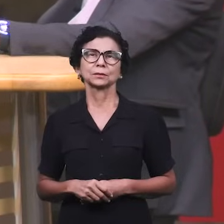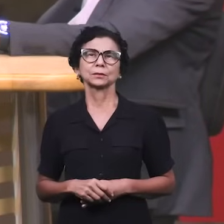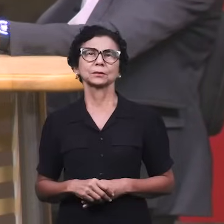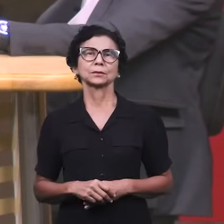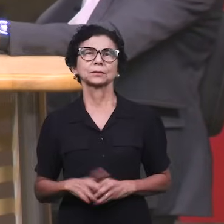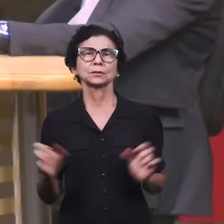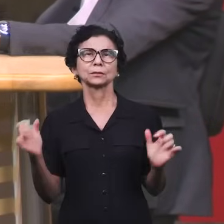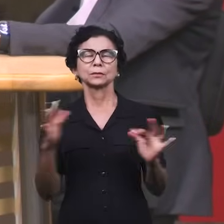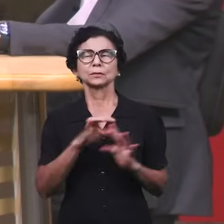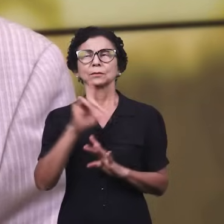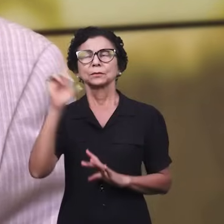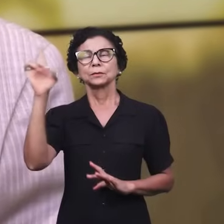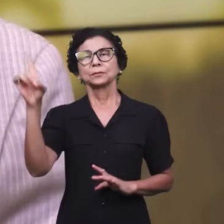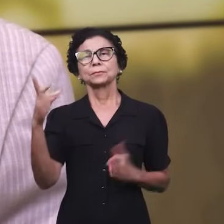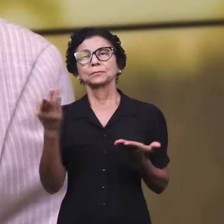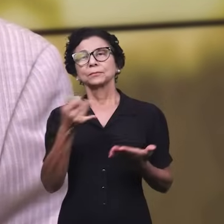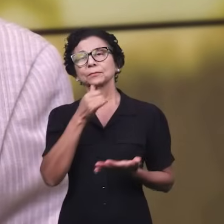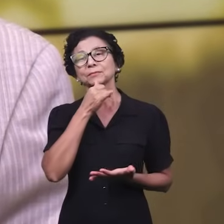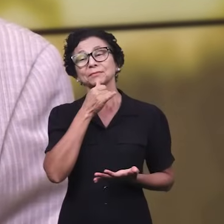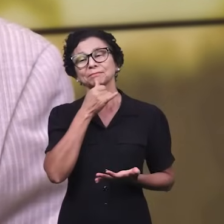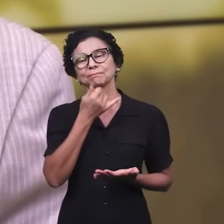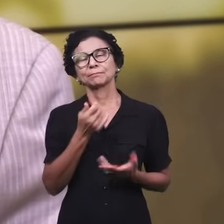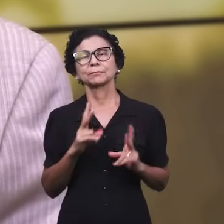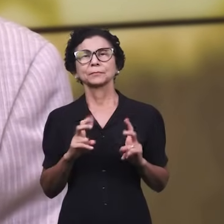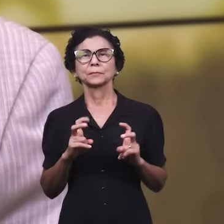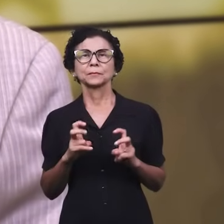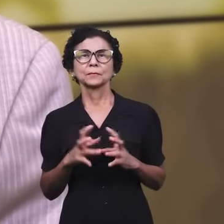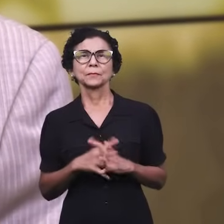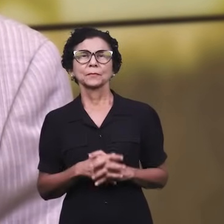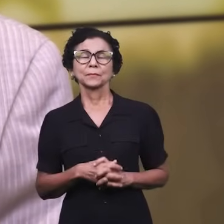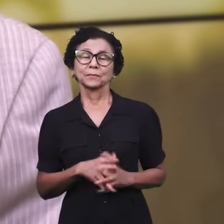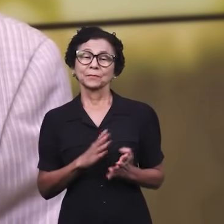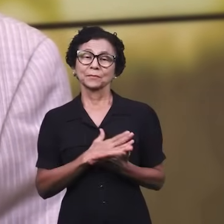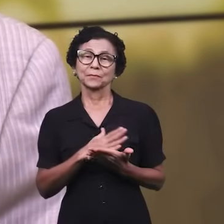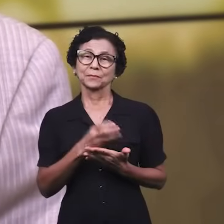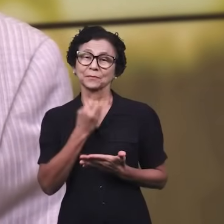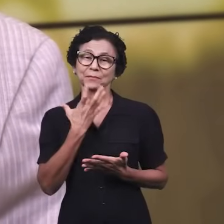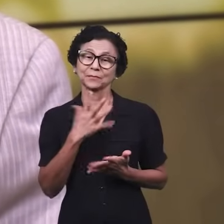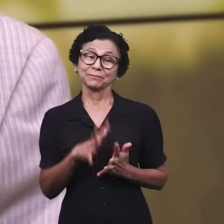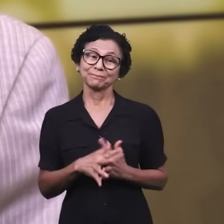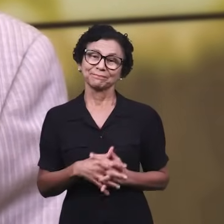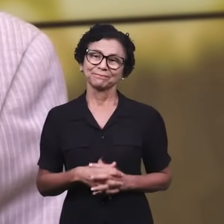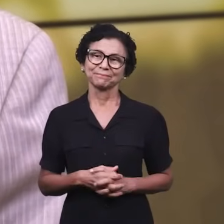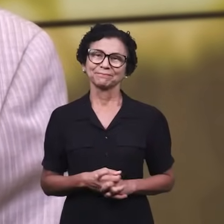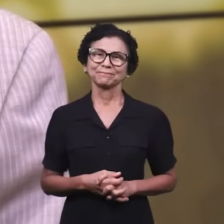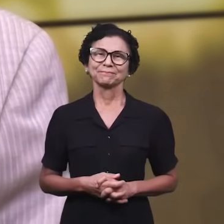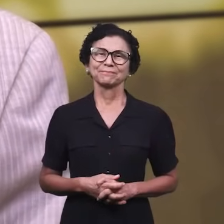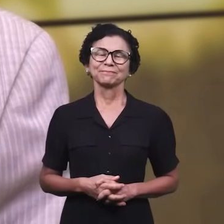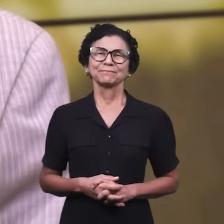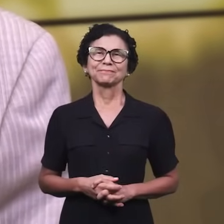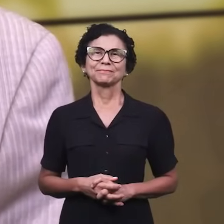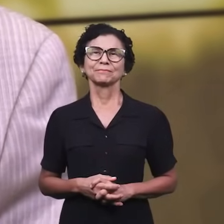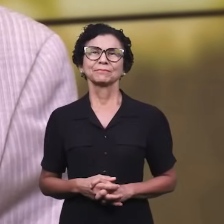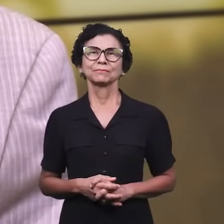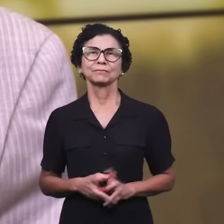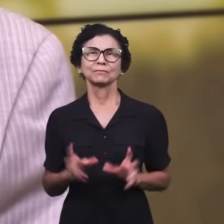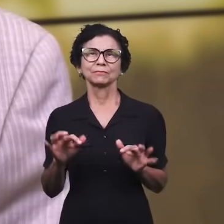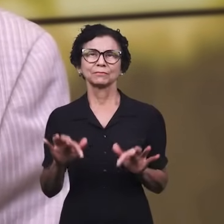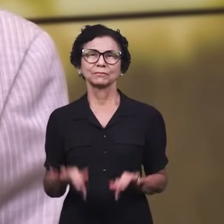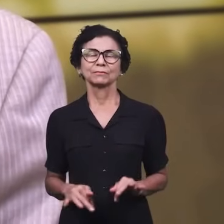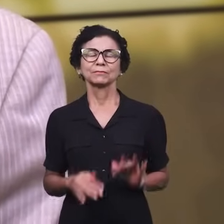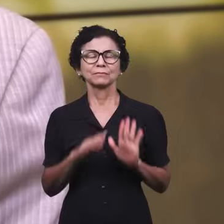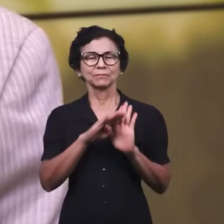P chegamos infelizmente né porque o assunto agora que tá ficando bom né porque a gente chegamos ao final aqui do